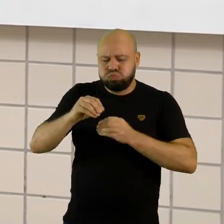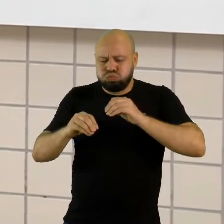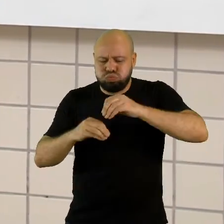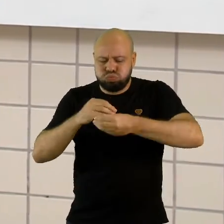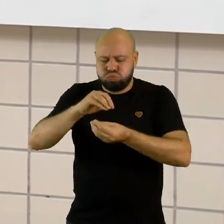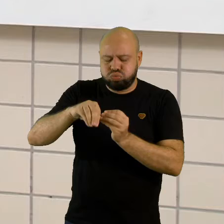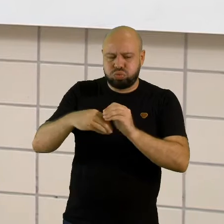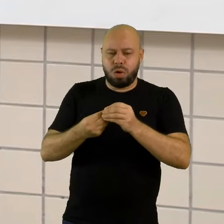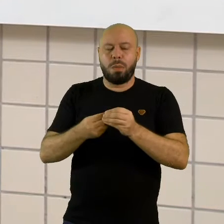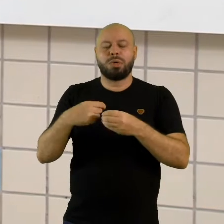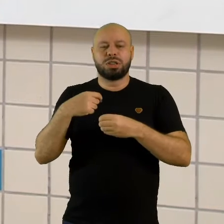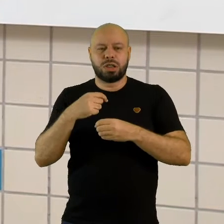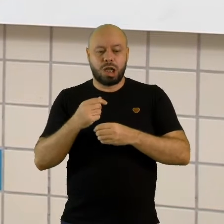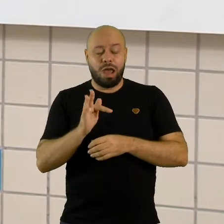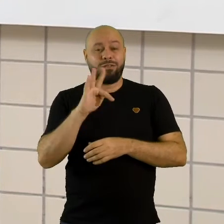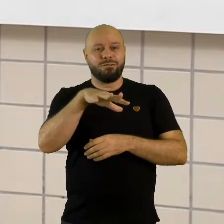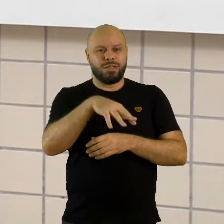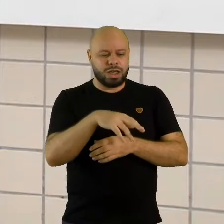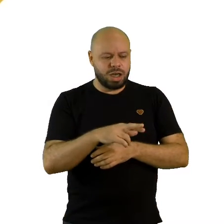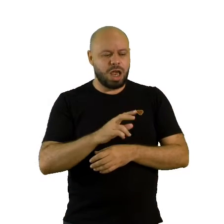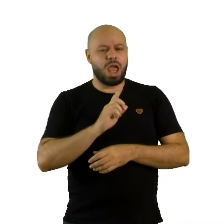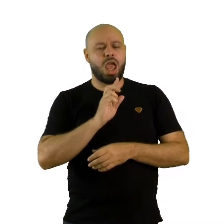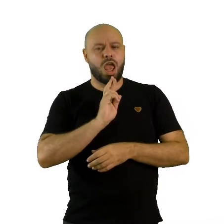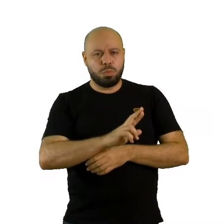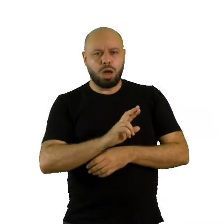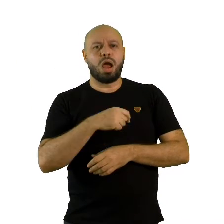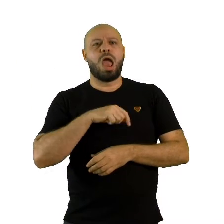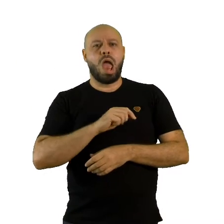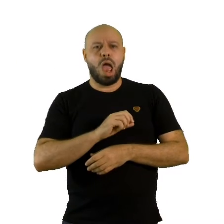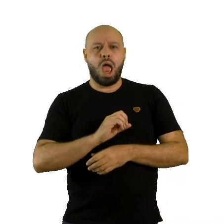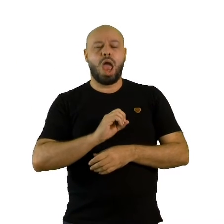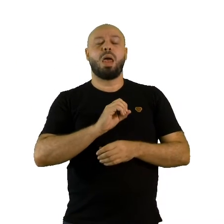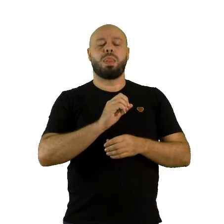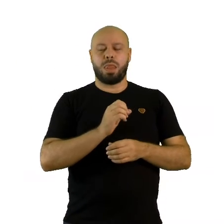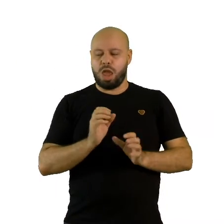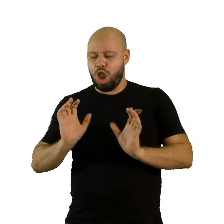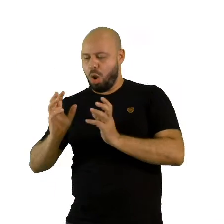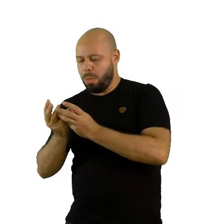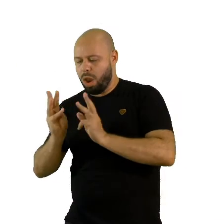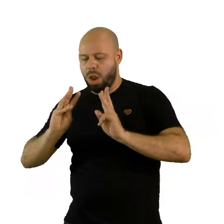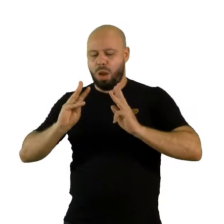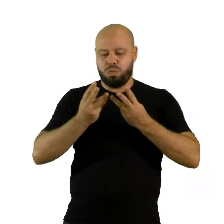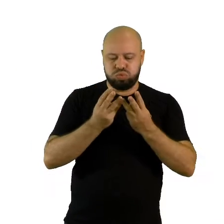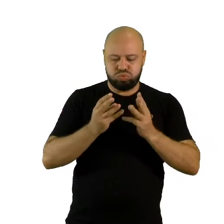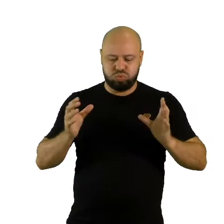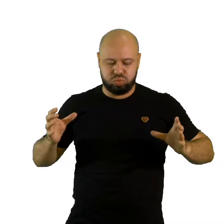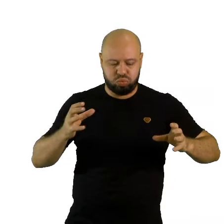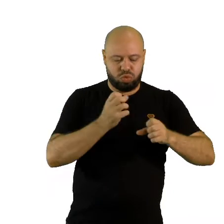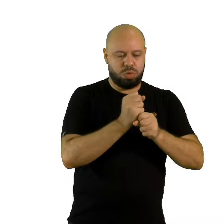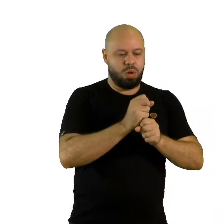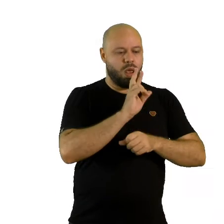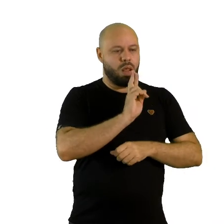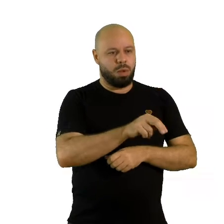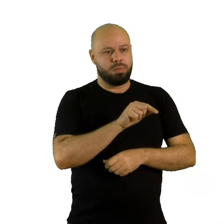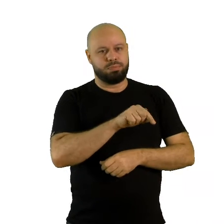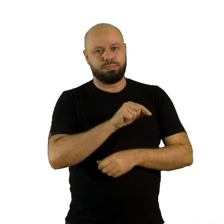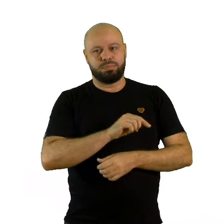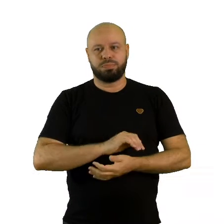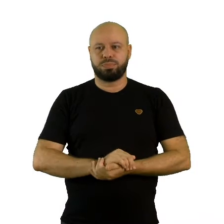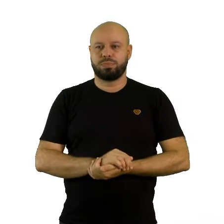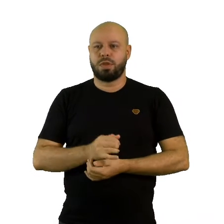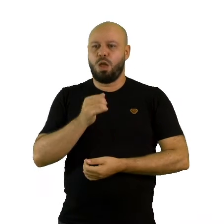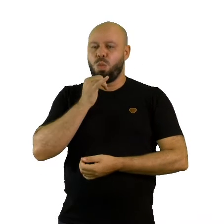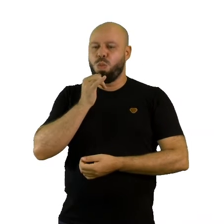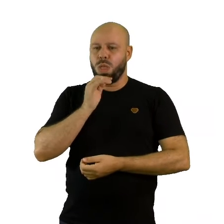peso, no produto, tá? Vamos lá para um exemplo que está aí no slide de vocês. Eu